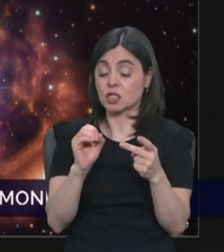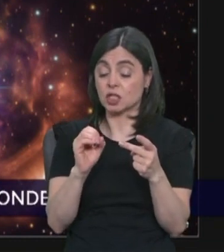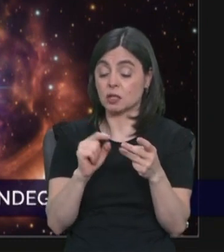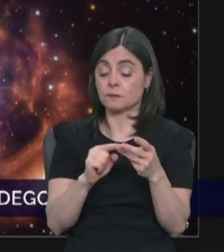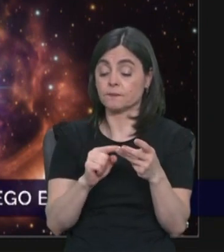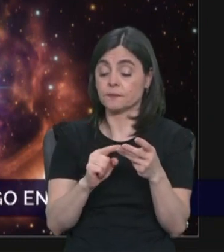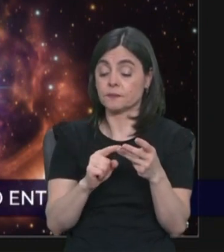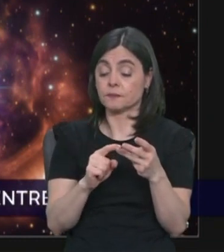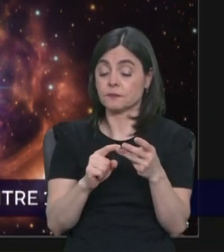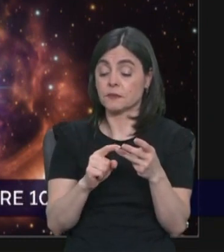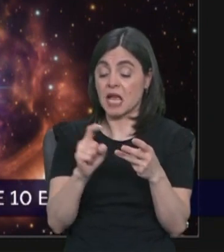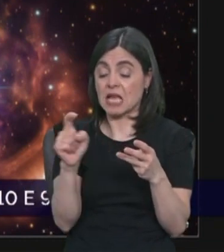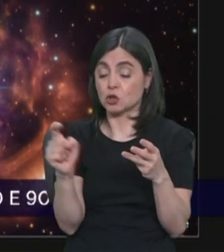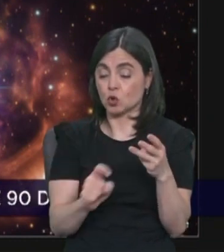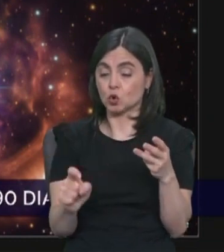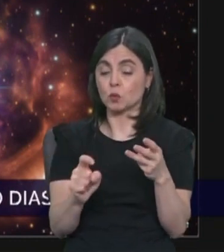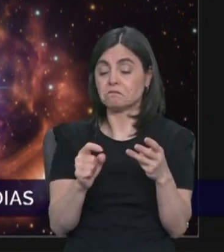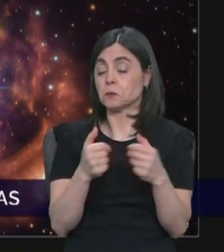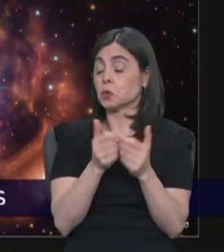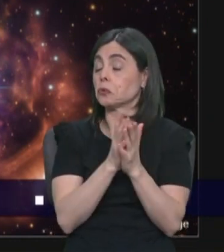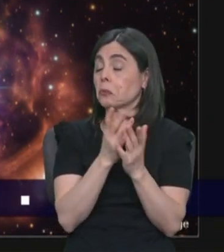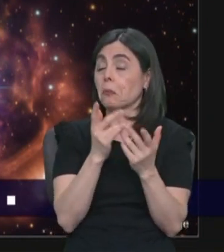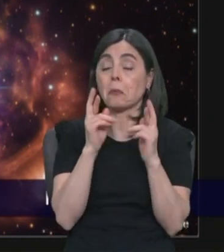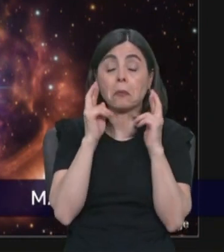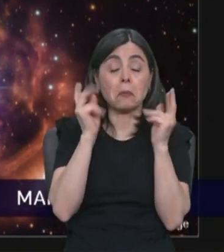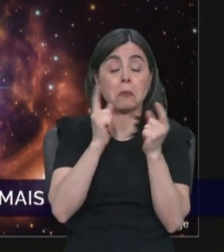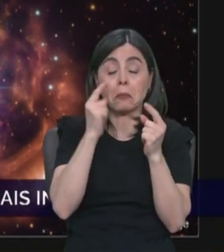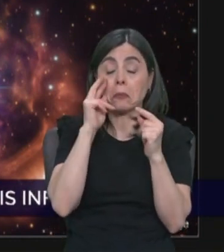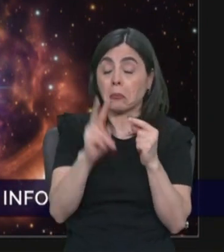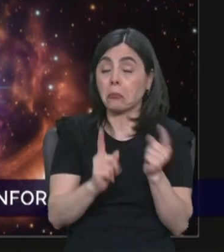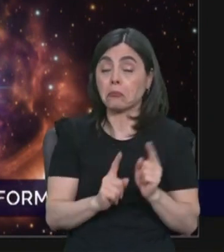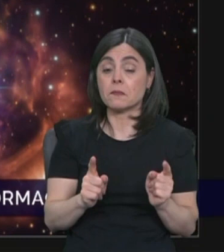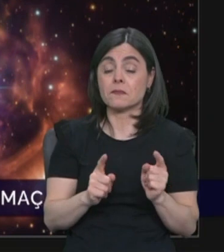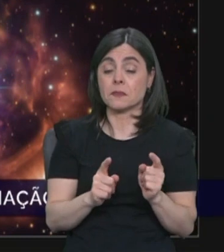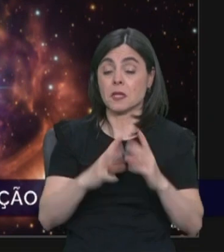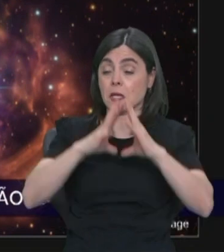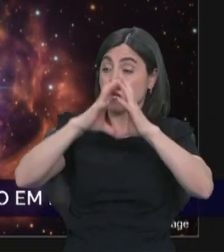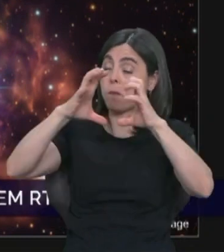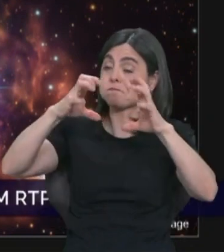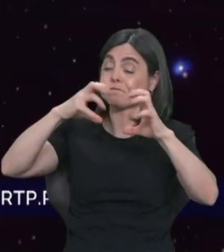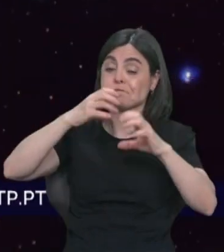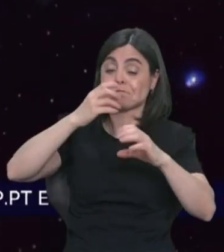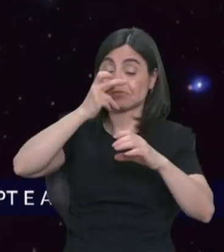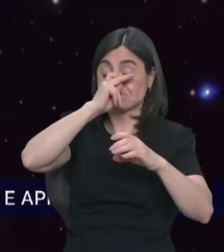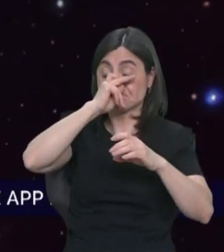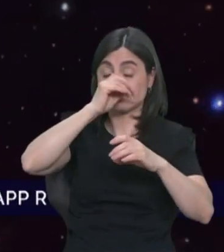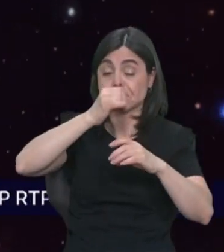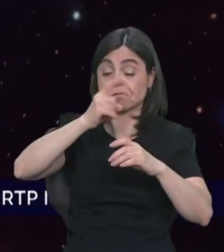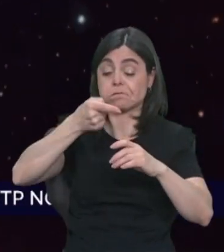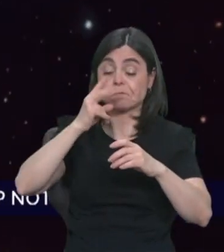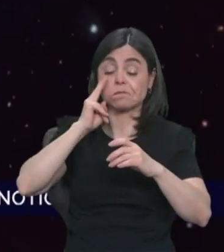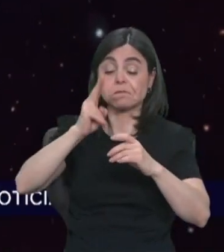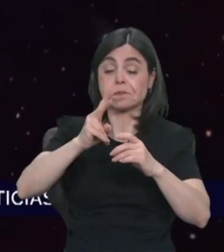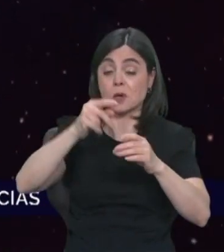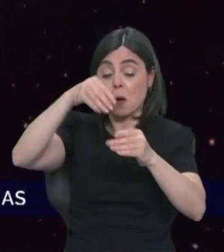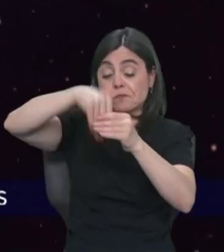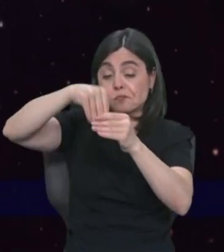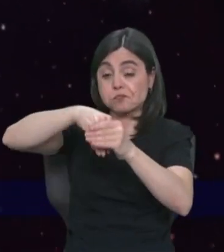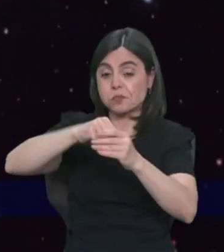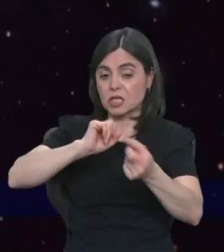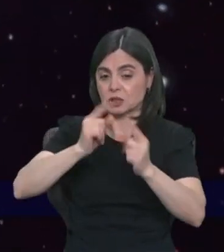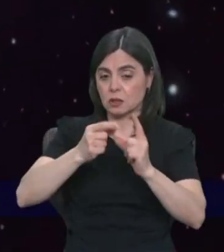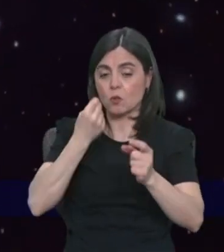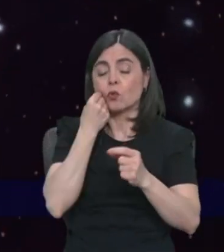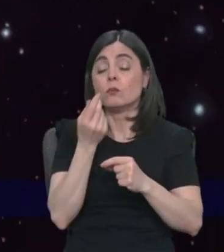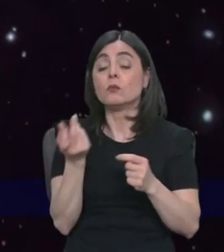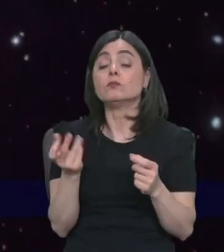tudo elementos químicos que nós não estamos à espera de ver naquelas nuvens de gás e poeira. Estamos habituados a ver esses elementos químicos no interior das estrelas. Como é que